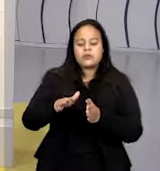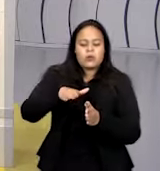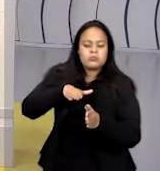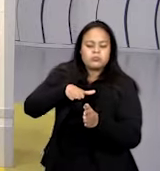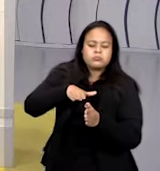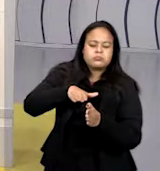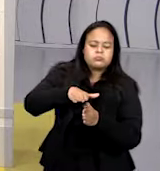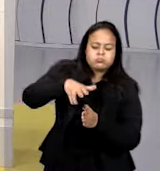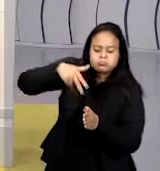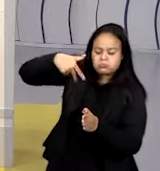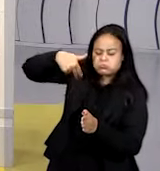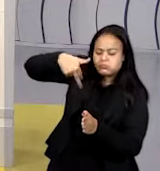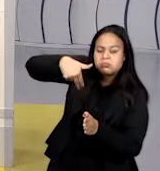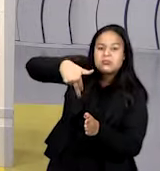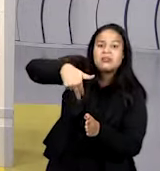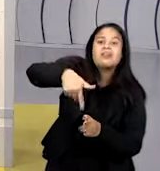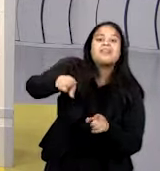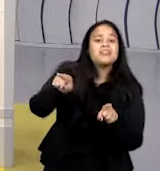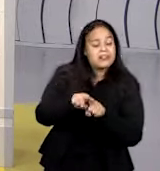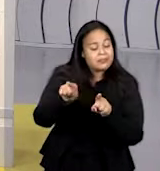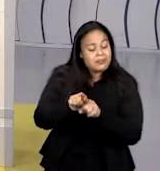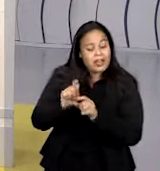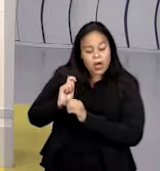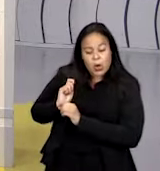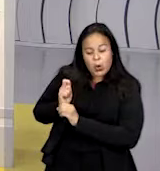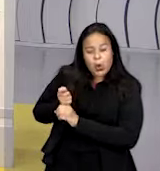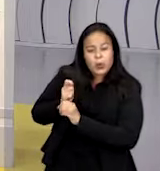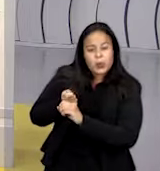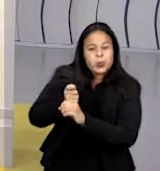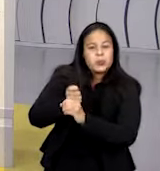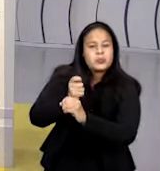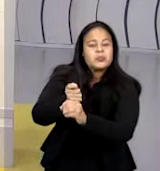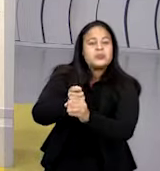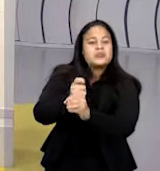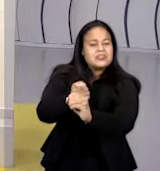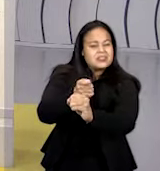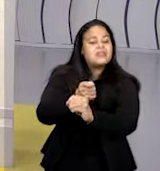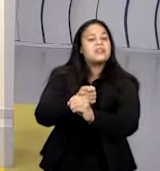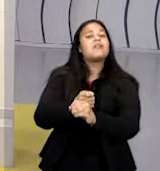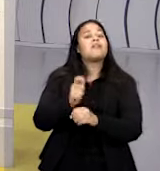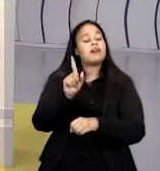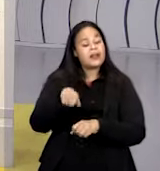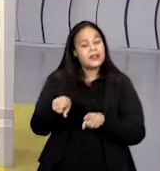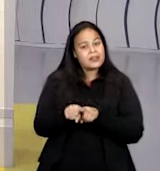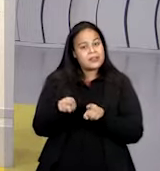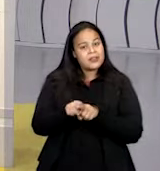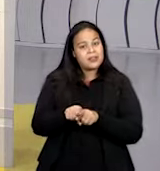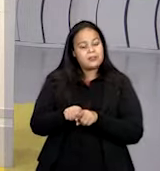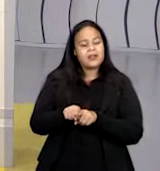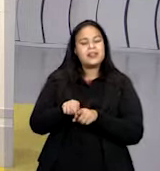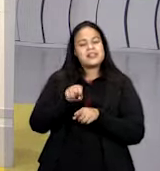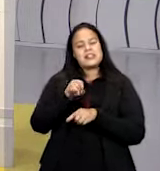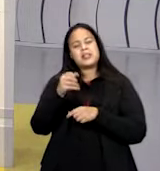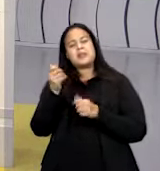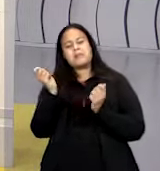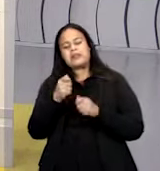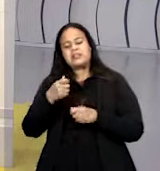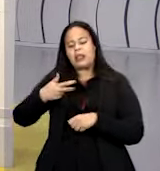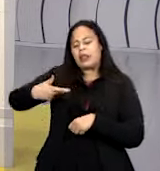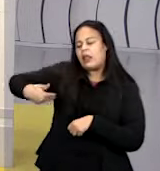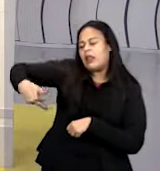né? Aquela ponte que a gente coloca ali para poder passar de um lado do rio para o outro sem ter que dar uma grande volta, isso é uma